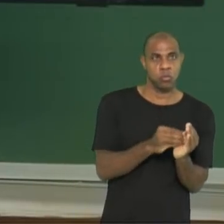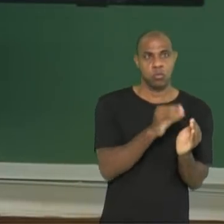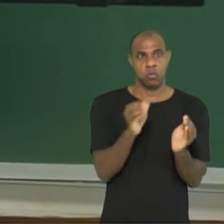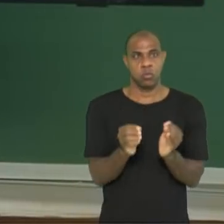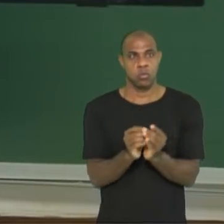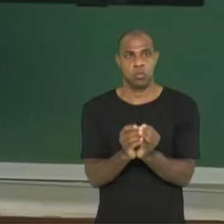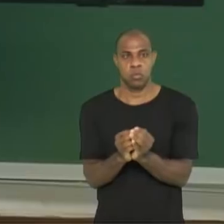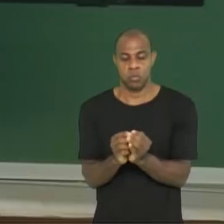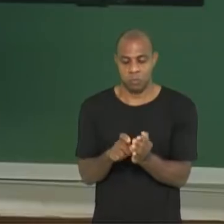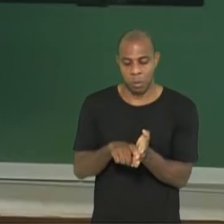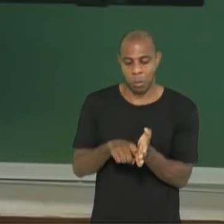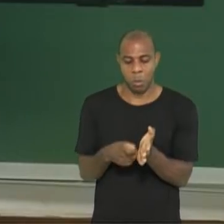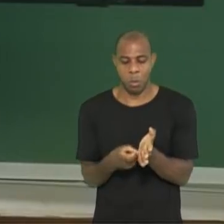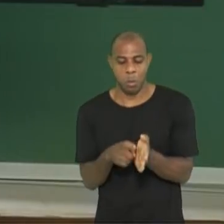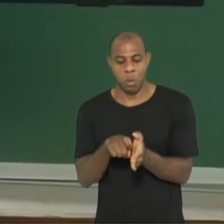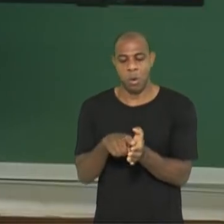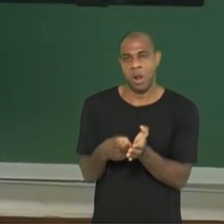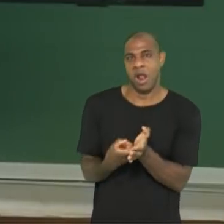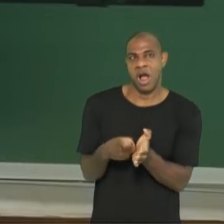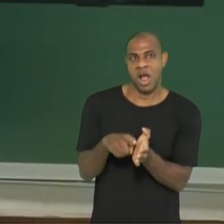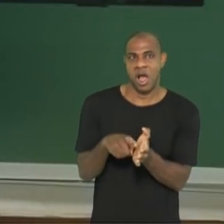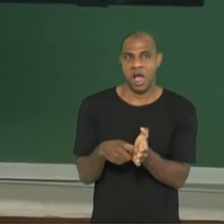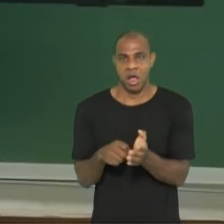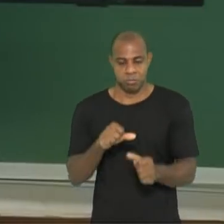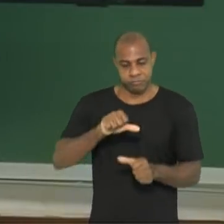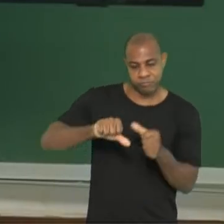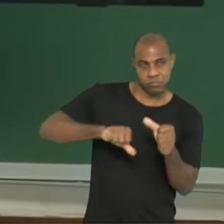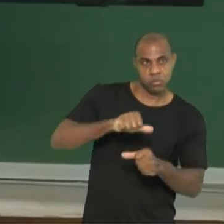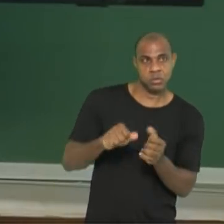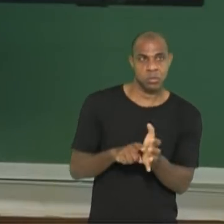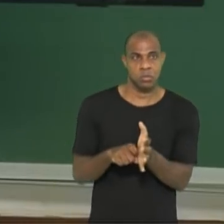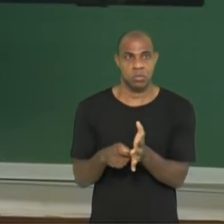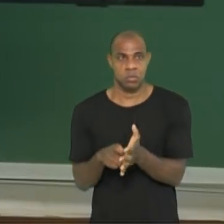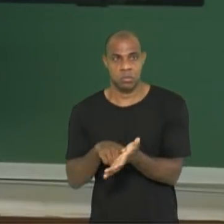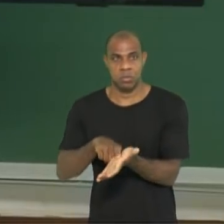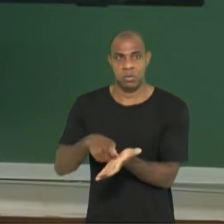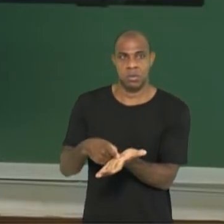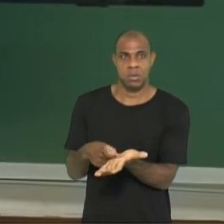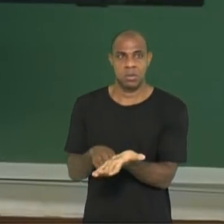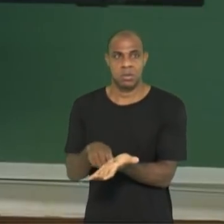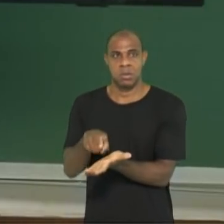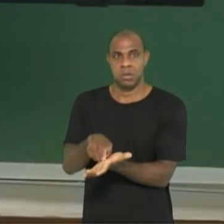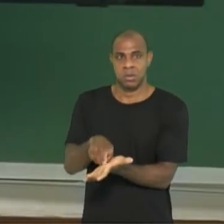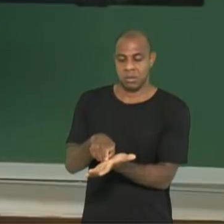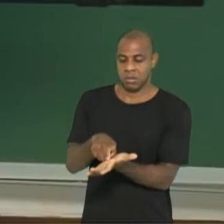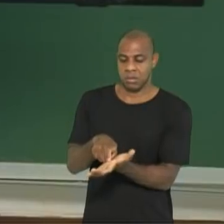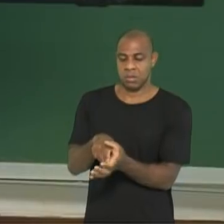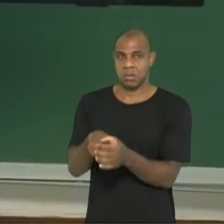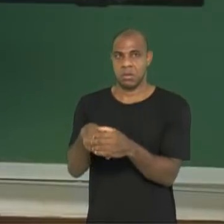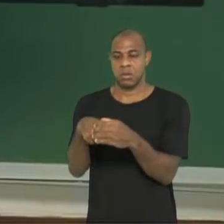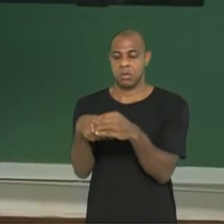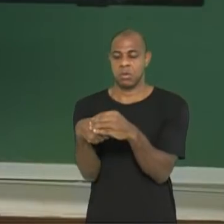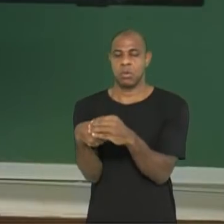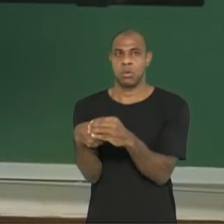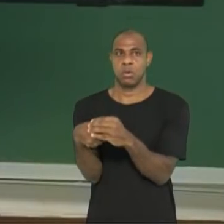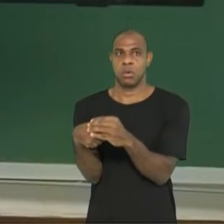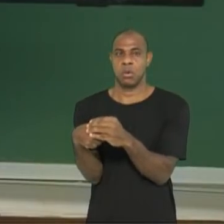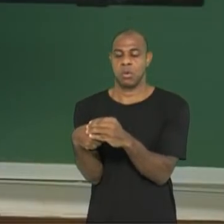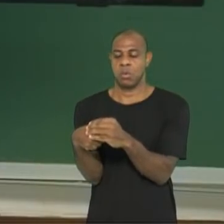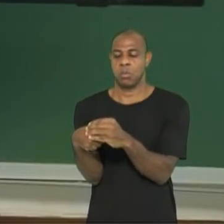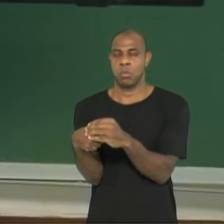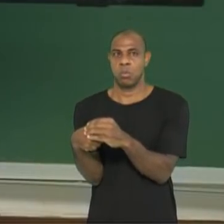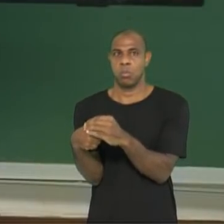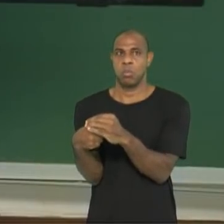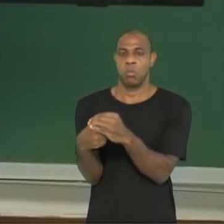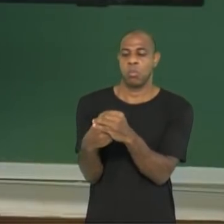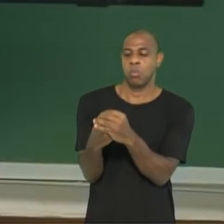uma pequena larva que passa por uma metamorfose e vira uma pupa. E aí essa pupa vai sofrer outra metamorfose e